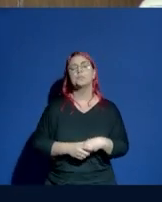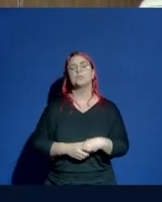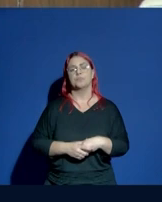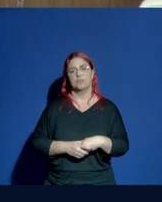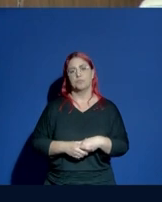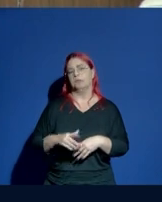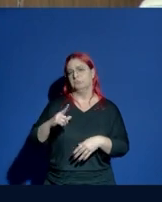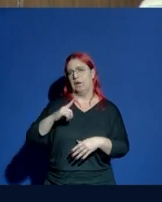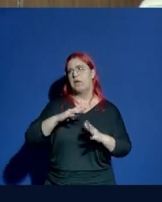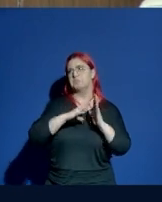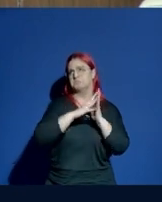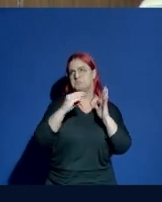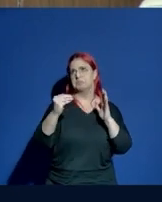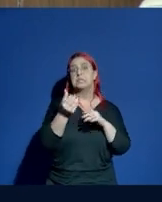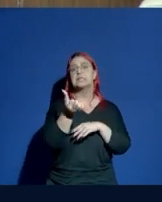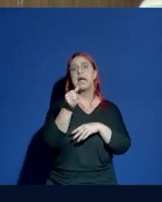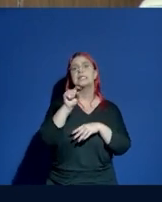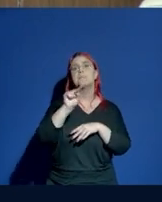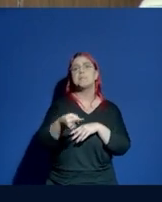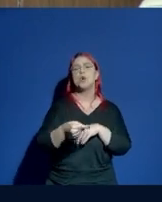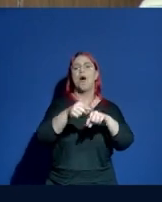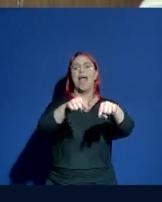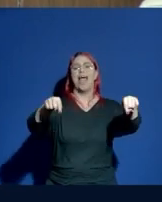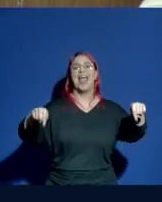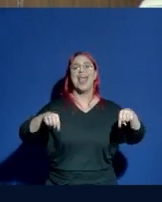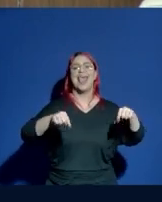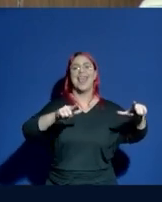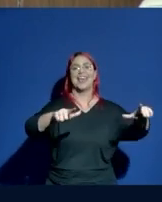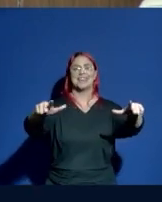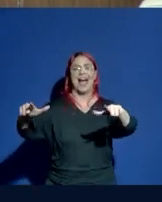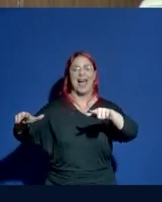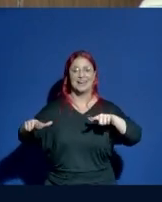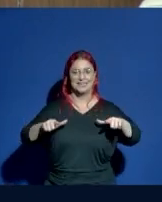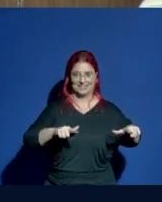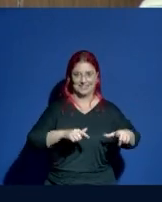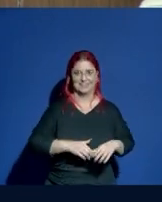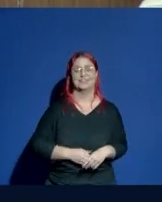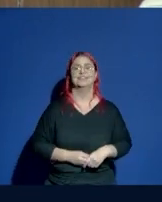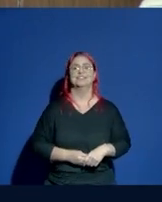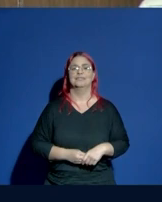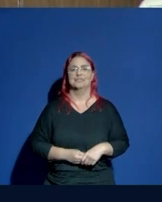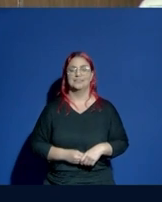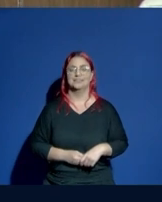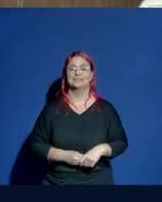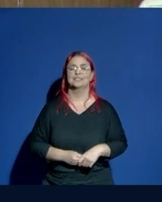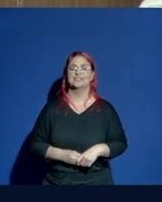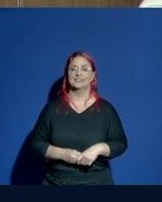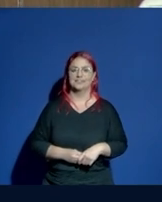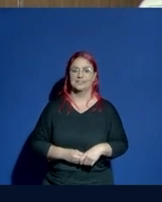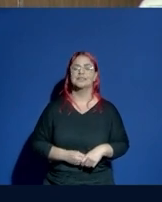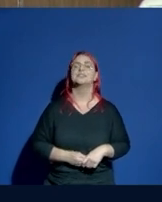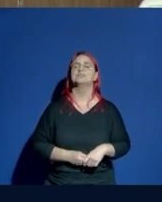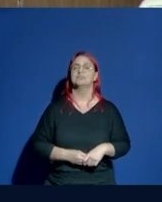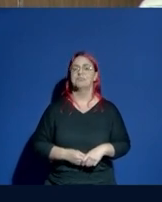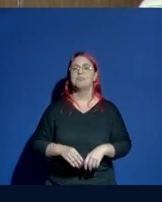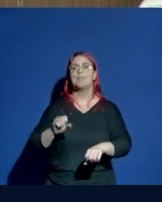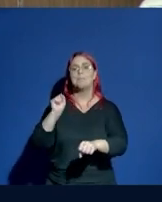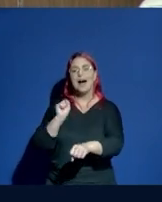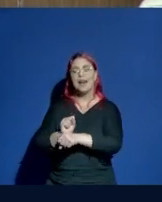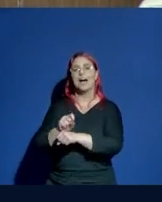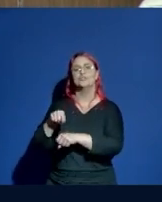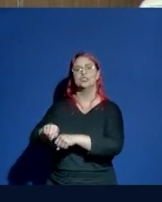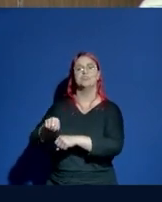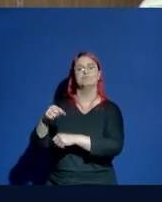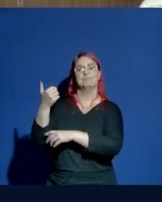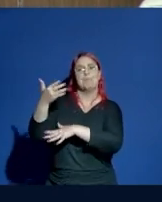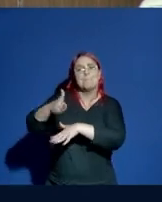uma vitrine de 6 mil hectares que eles são produtores de cana em torno de 500 mil toneladas de cana olhar para parar de pisar sobre essa planta